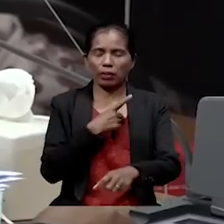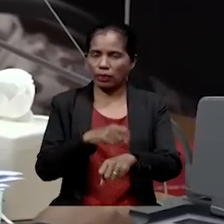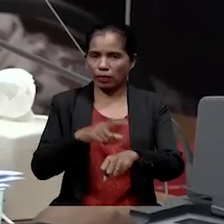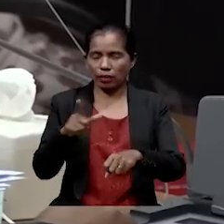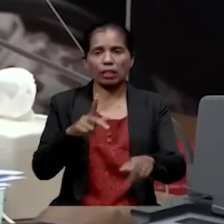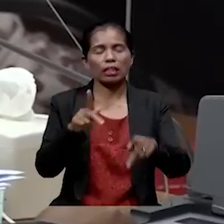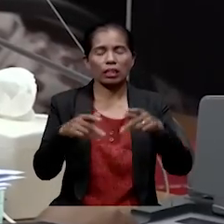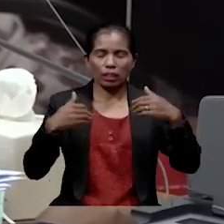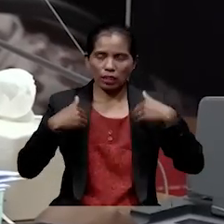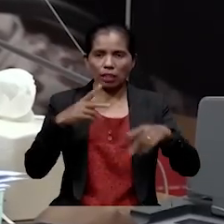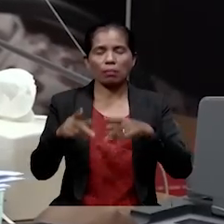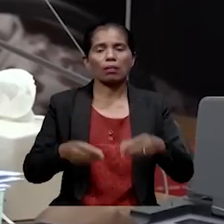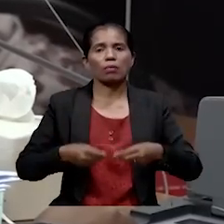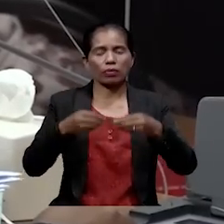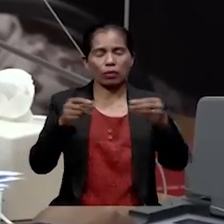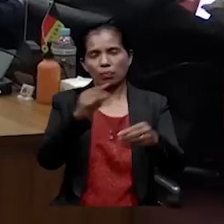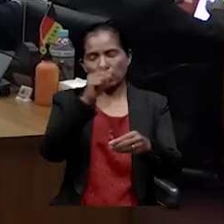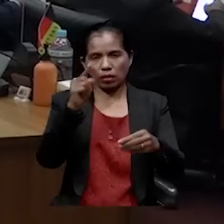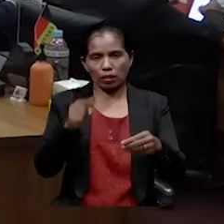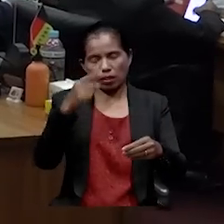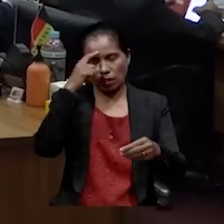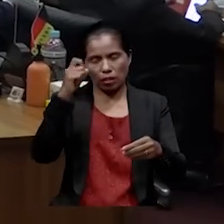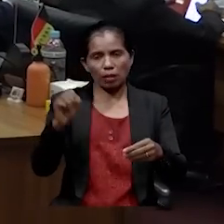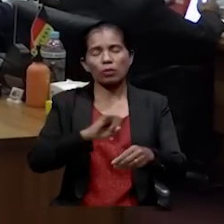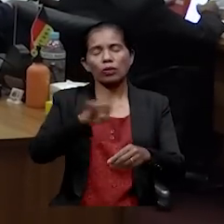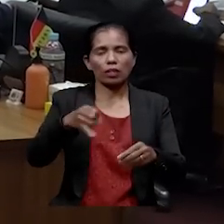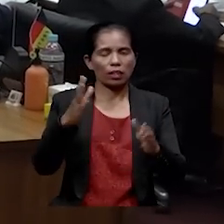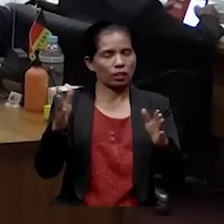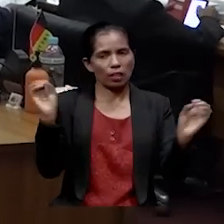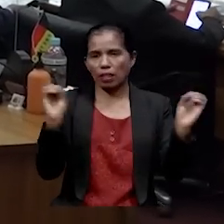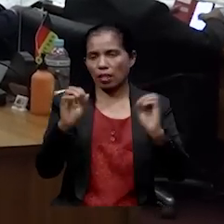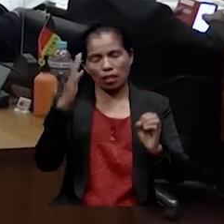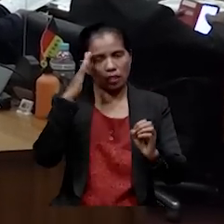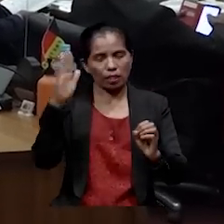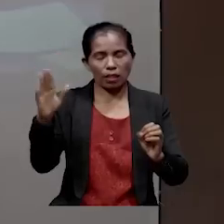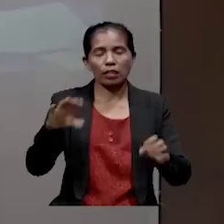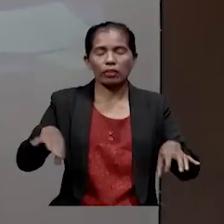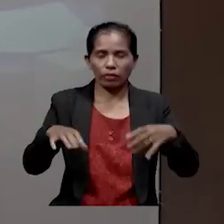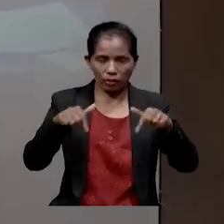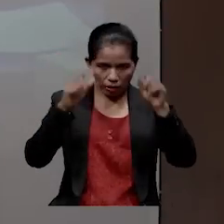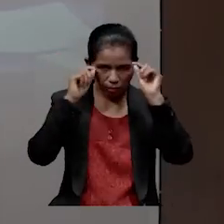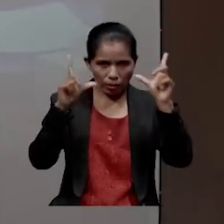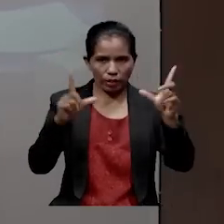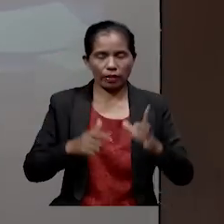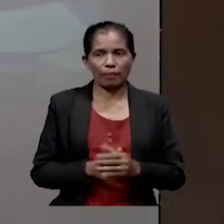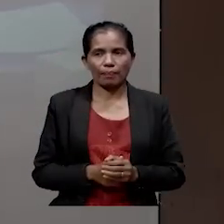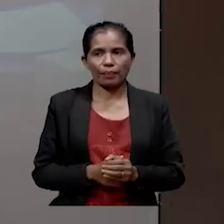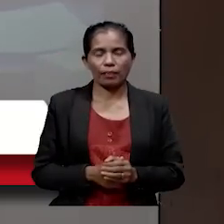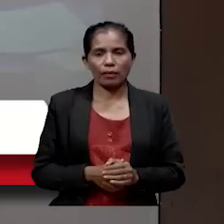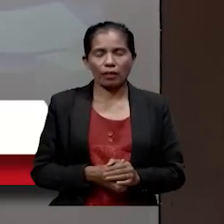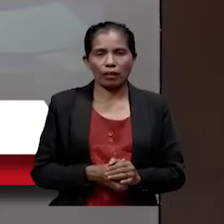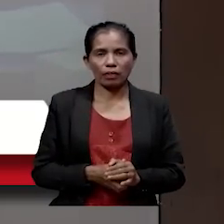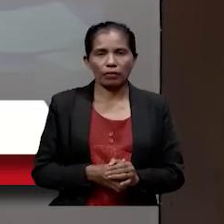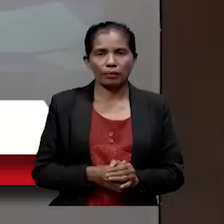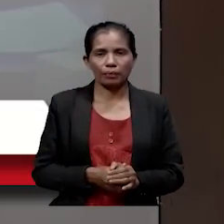ema balung ma fo perguntas tama considera jornalista internasional ne la hatene sistema e Timor Leste. O atitude sua excelência presidente da